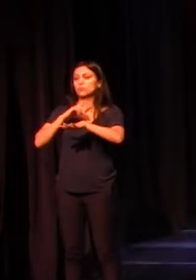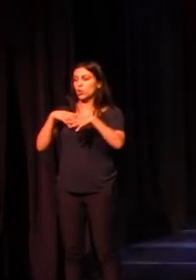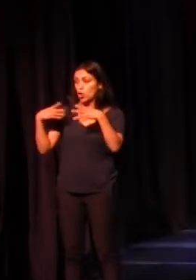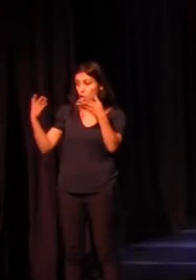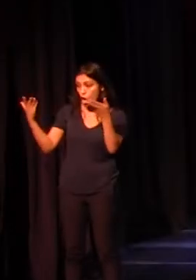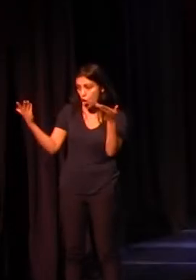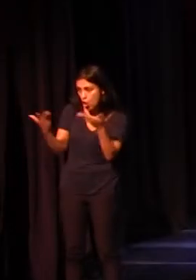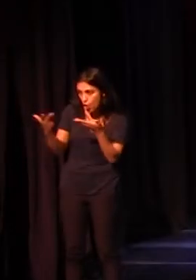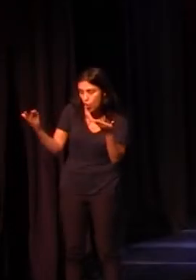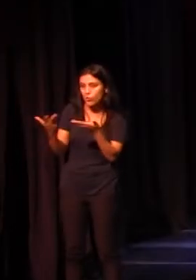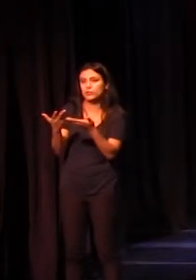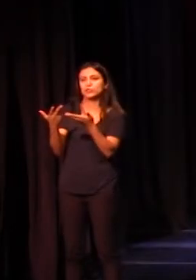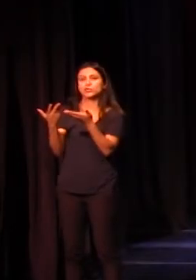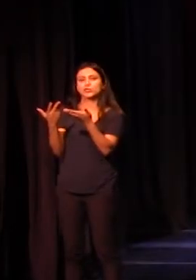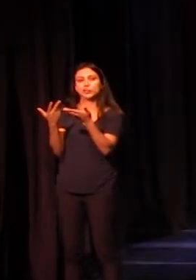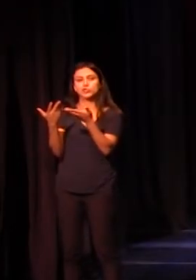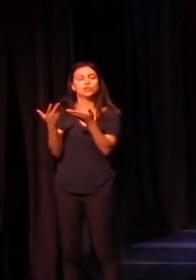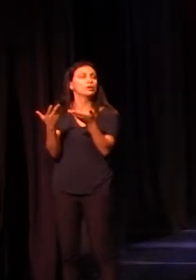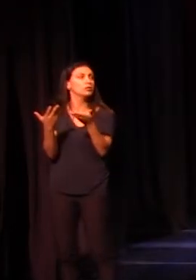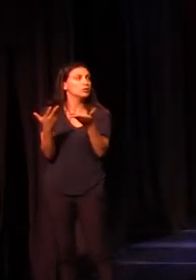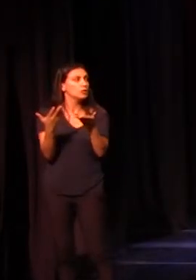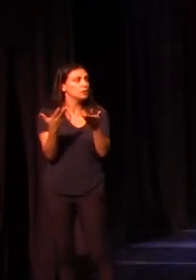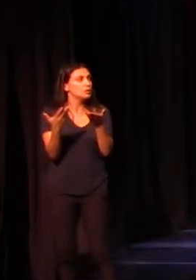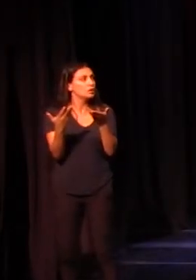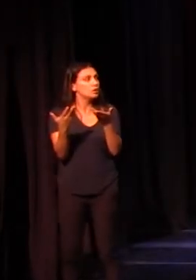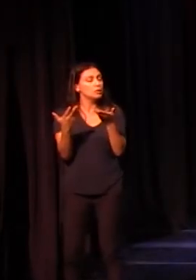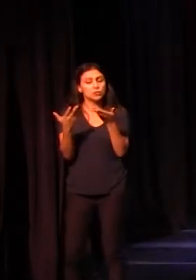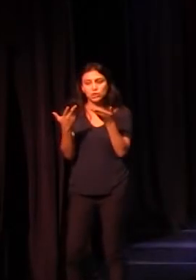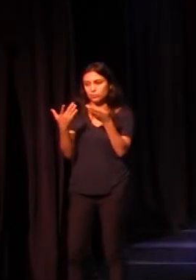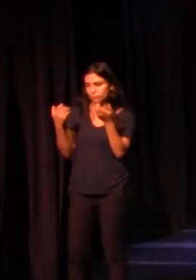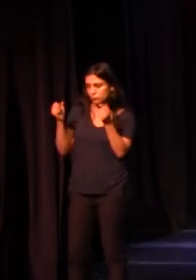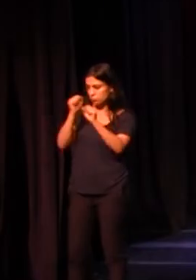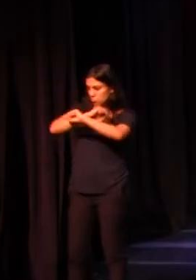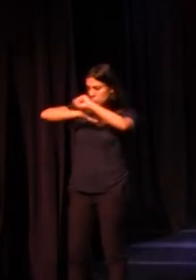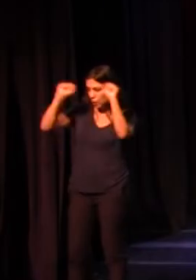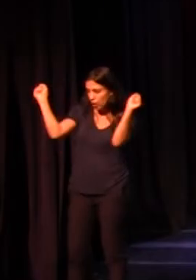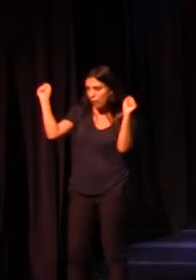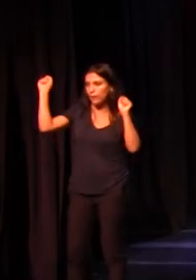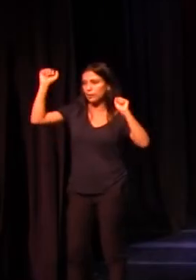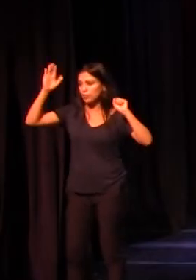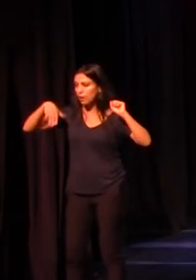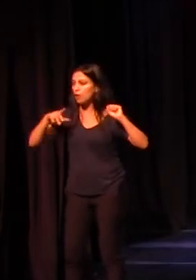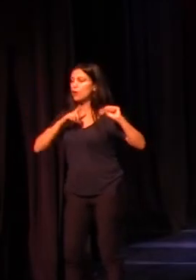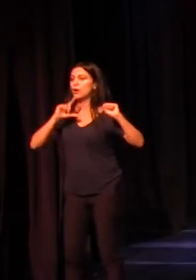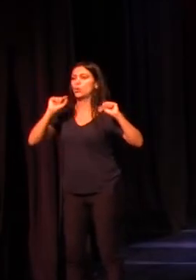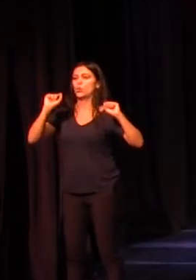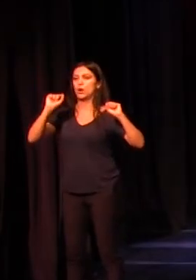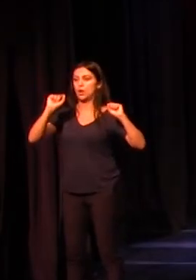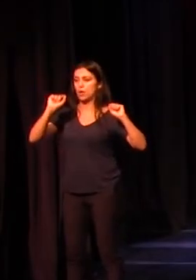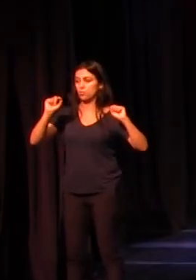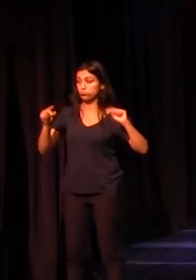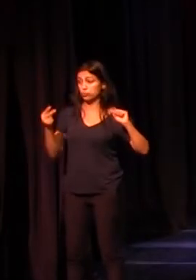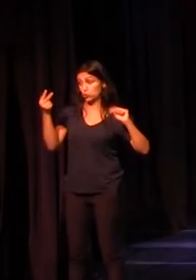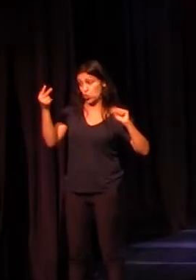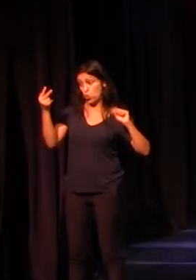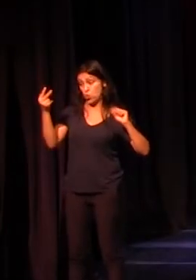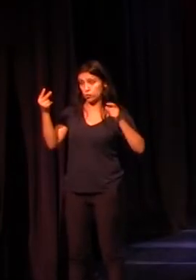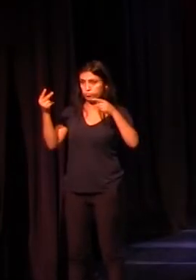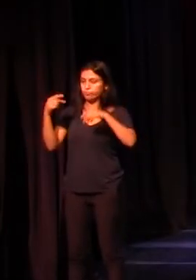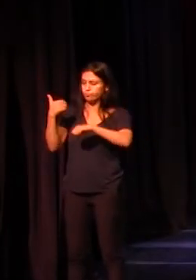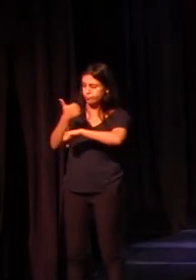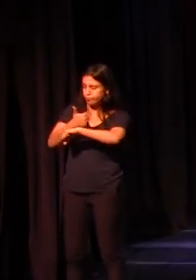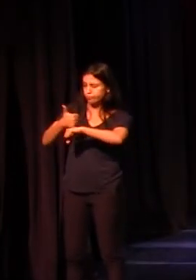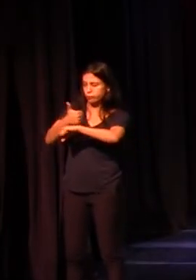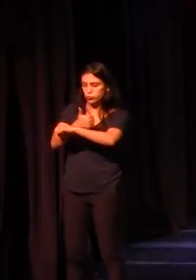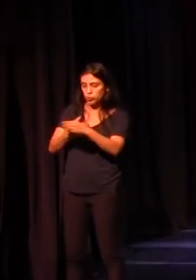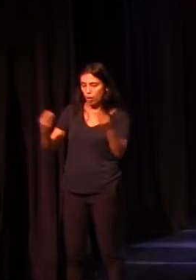Hoje, nós vamos ter, tanto na mesa da manhã quanto na mesa da tarde, dois especialistas falando sobre isso,